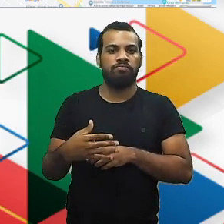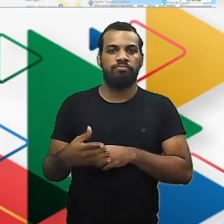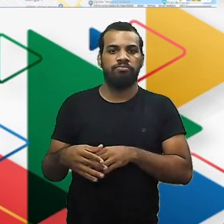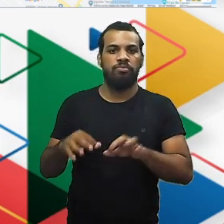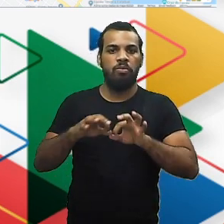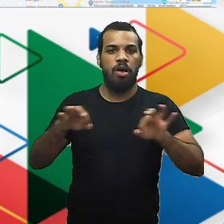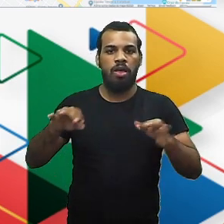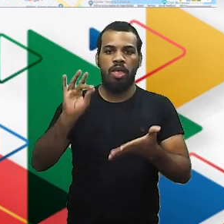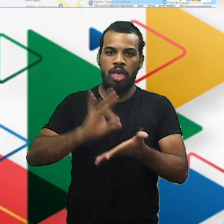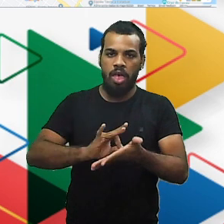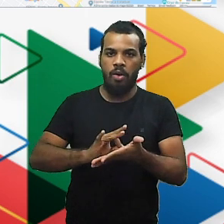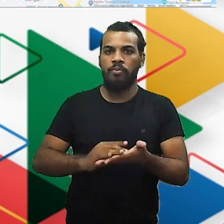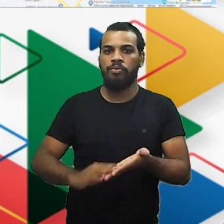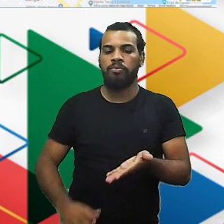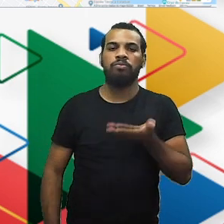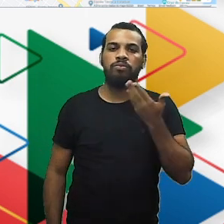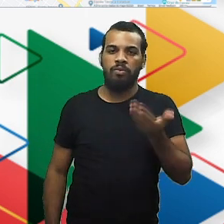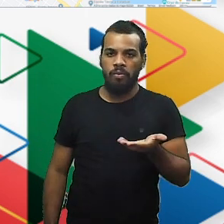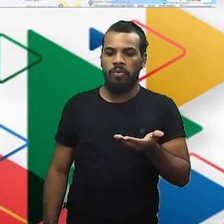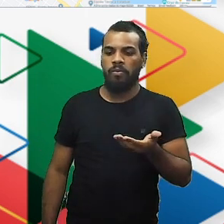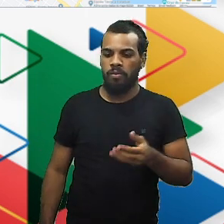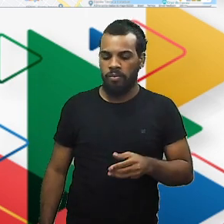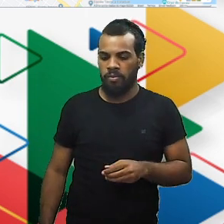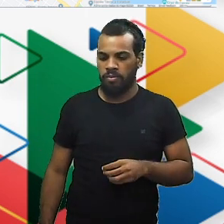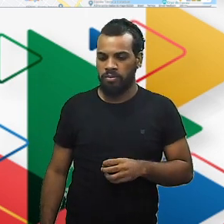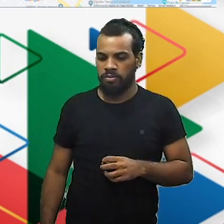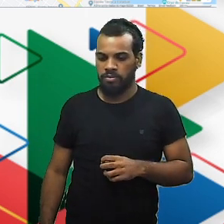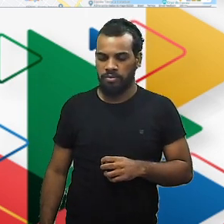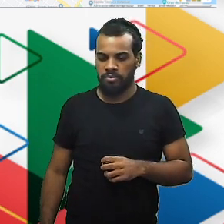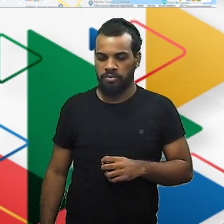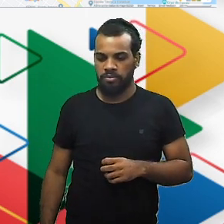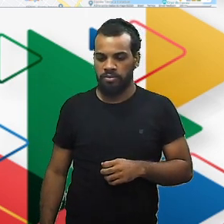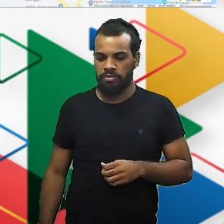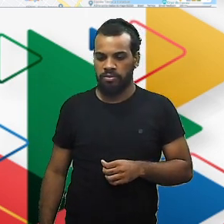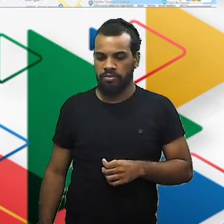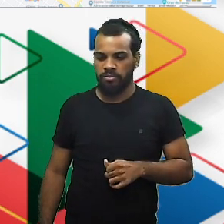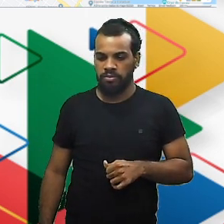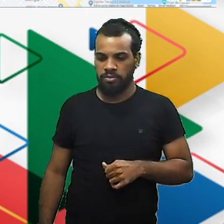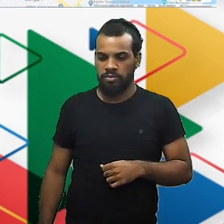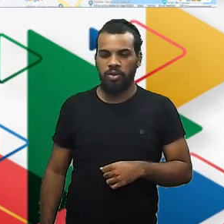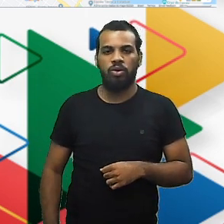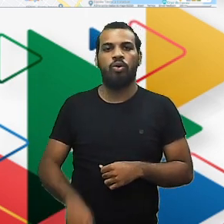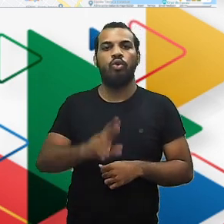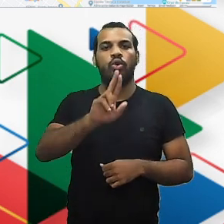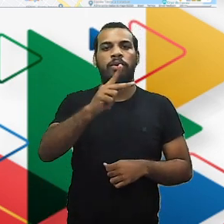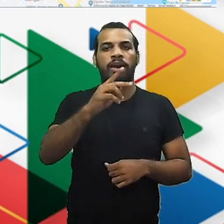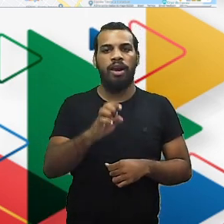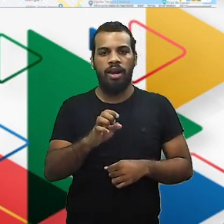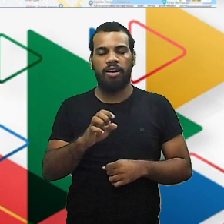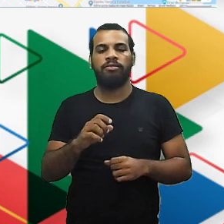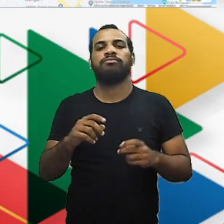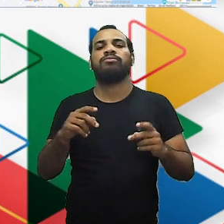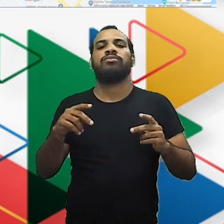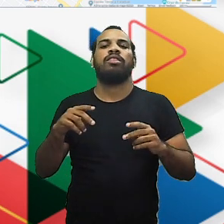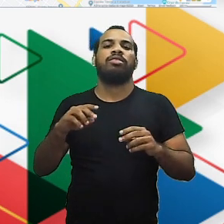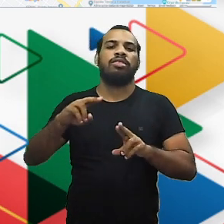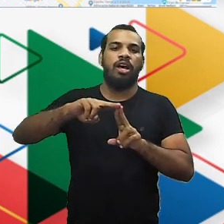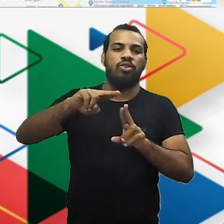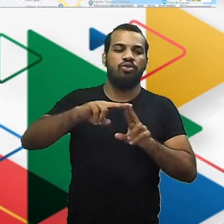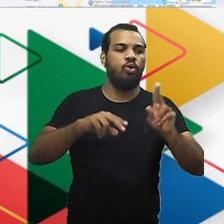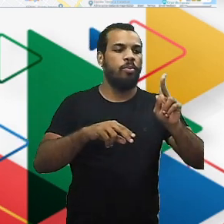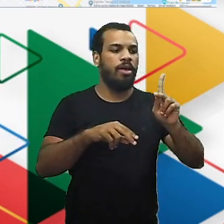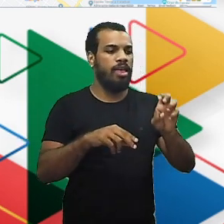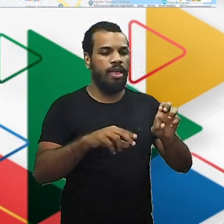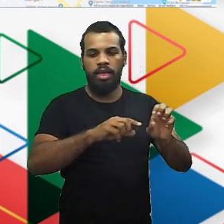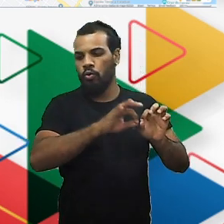medida real. Calcule a distância entre a UPE e o Shopping Tacaruna utilizando esse